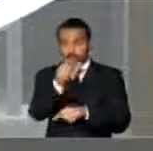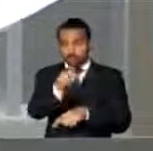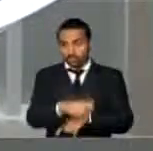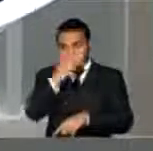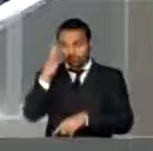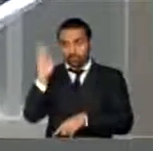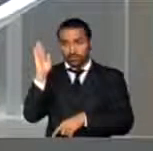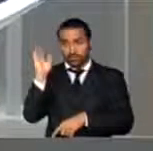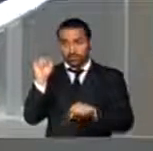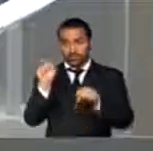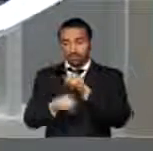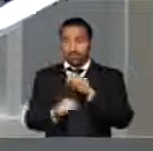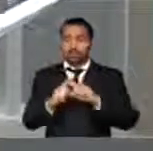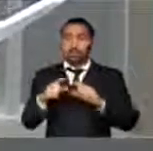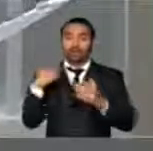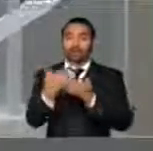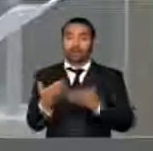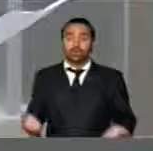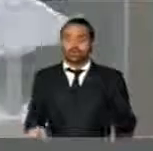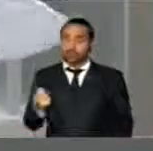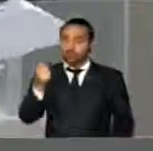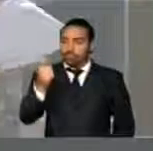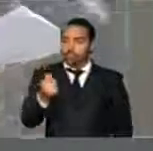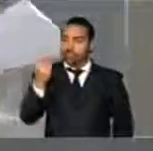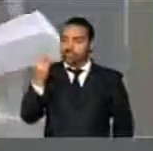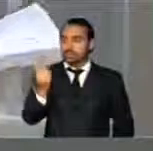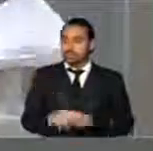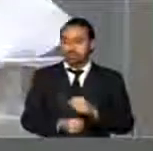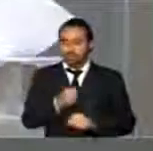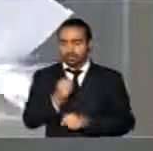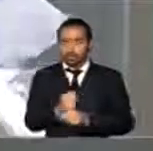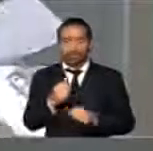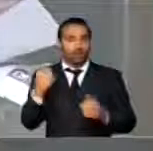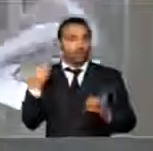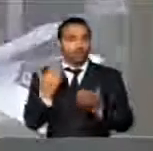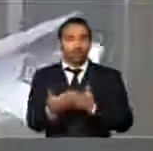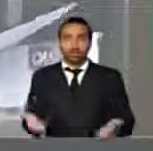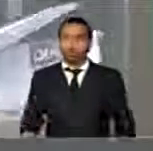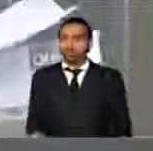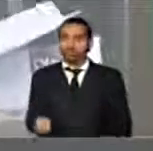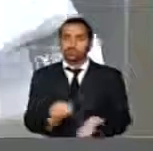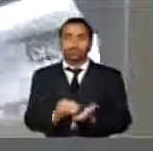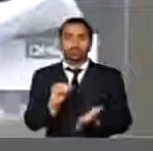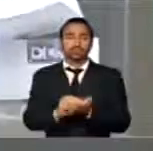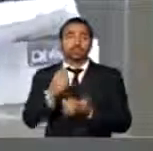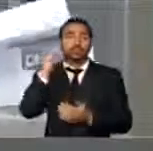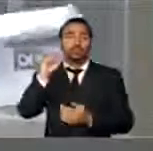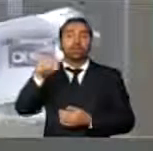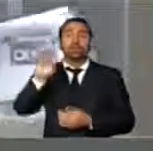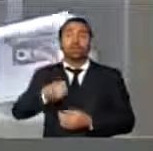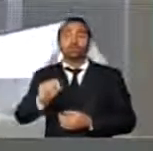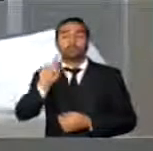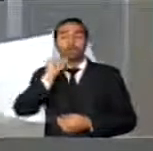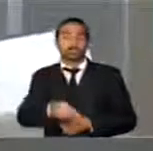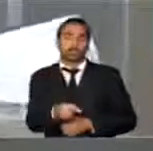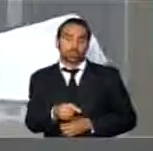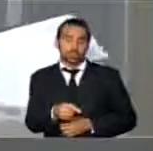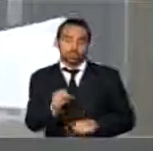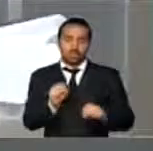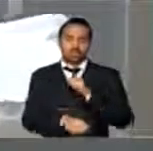hoje, quase 30 anos depois, o crime não foi elucidado do ponto de vista dos mandantes. Essa é uma